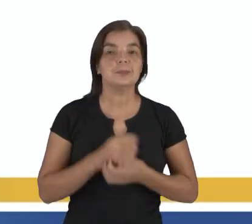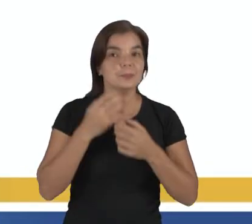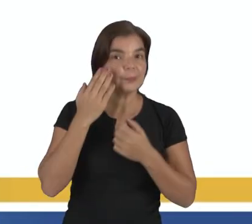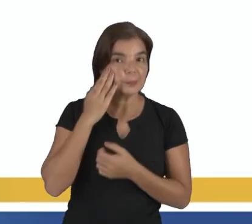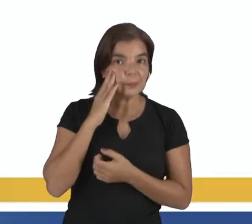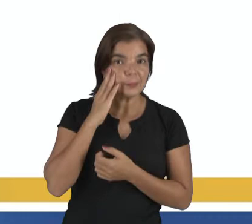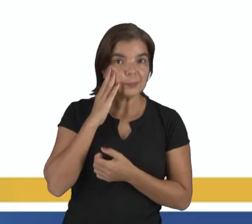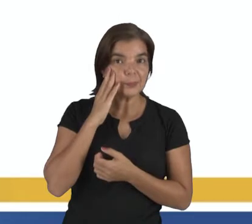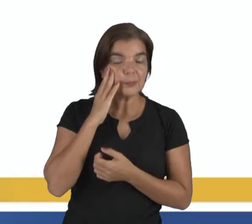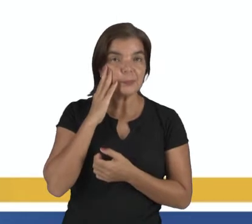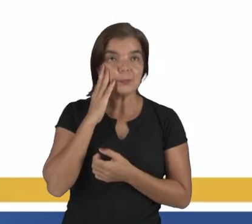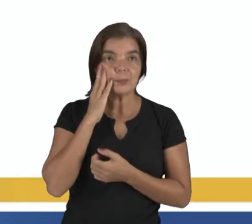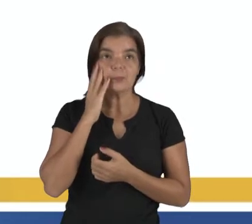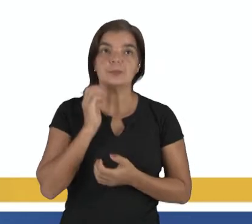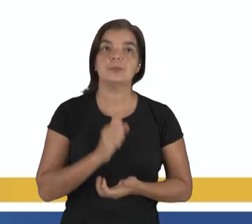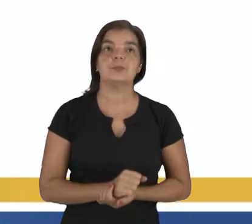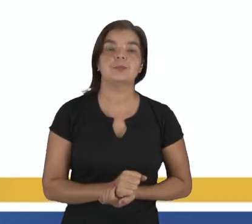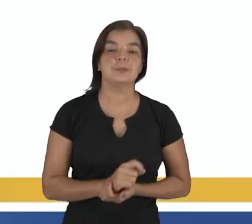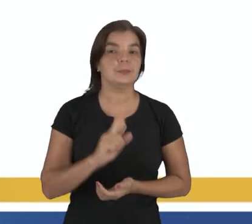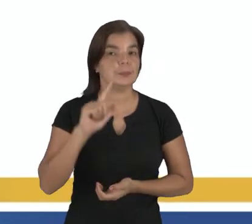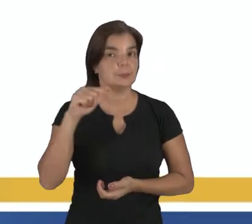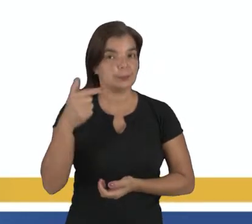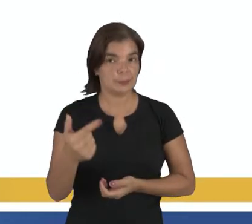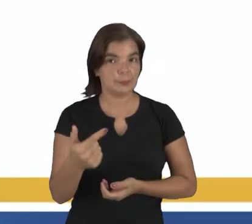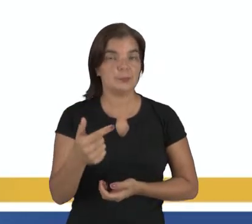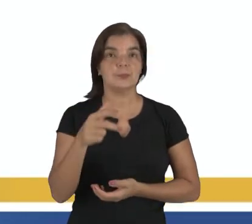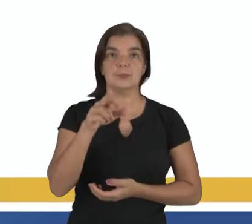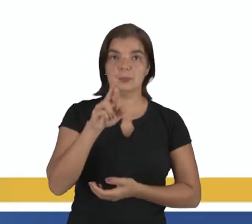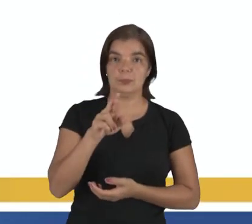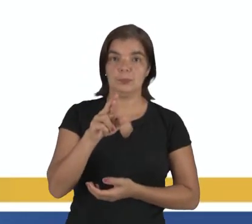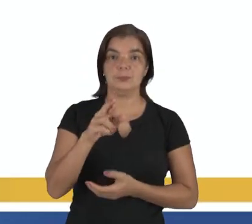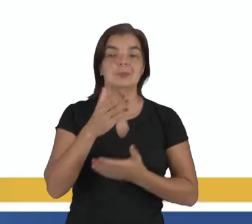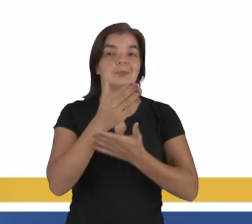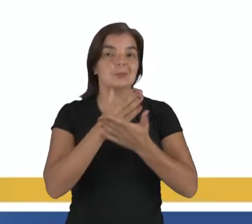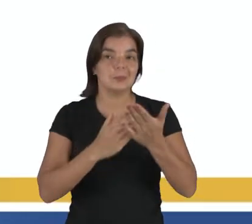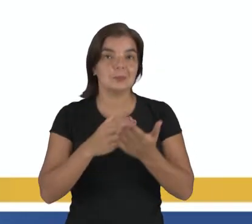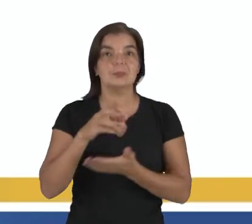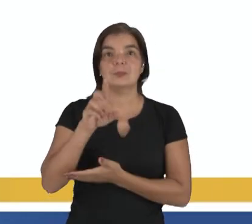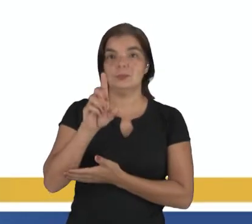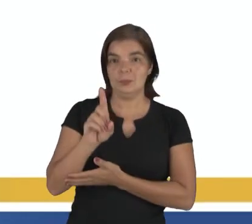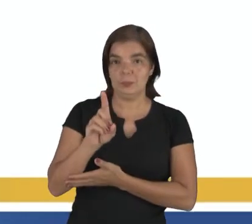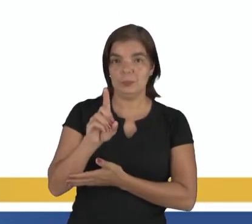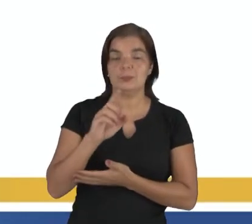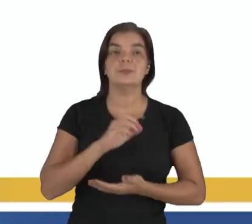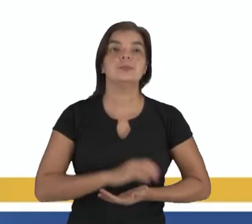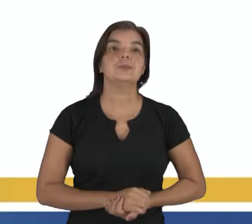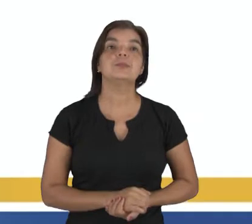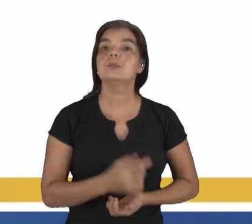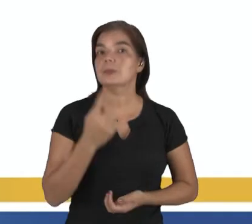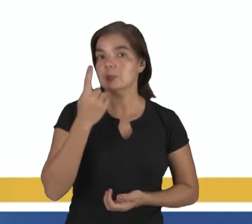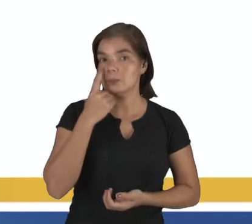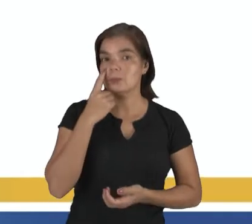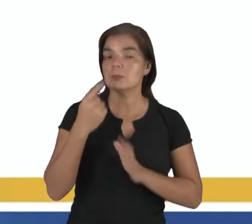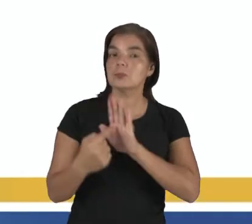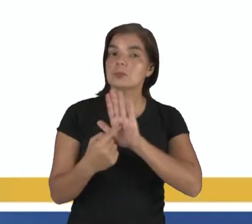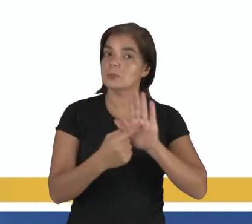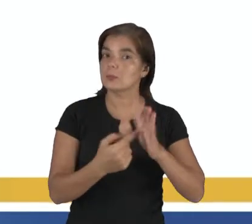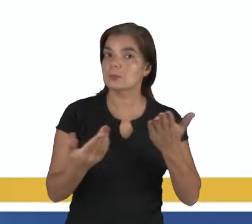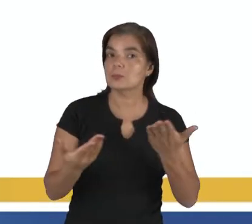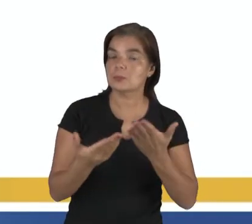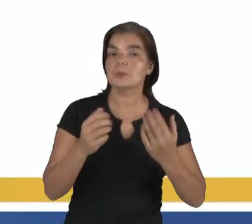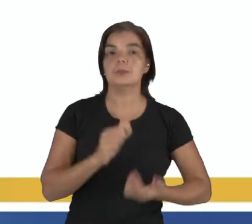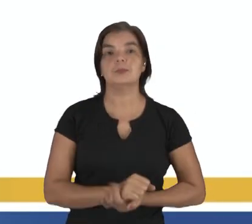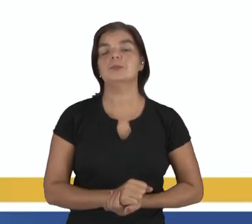Tudo bem? Quando ele fala assim, ó, em outras palavras, o raio é a metade do diâmetro. É o que a gente mostrou agora há